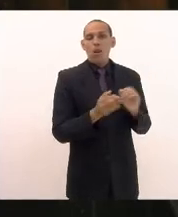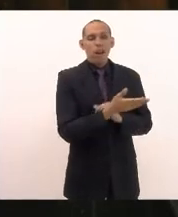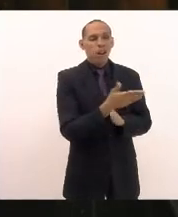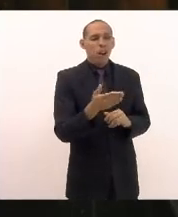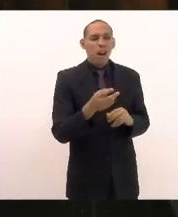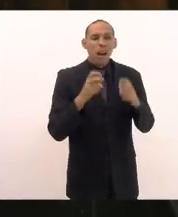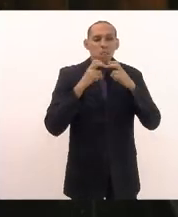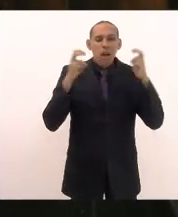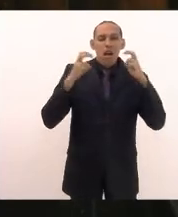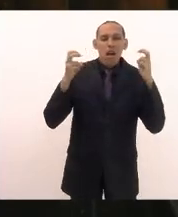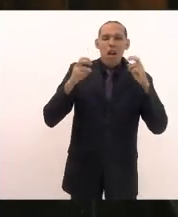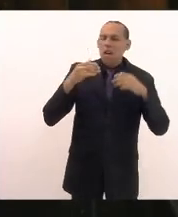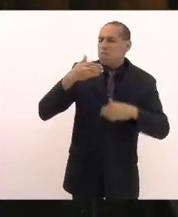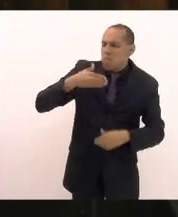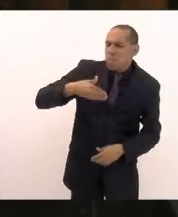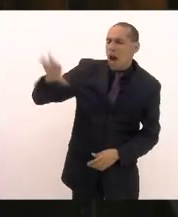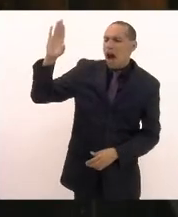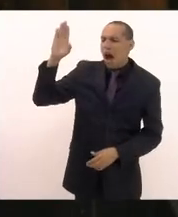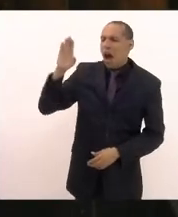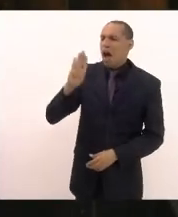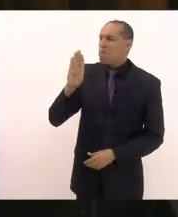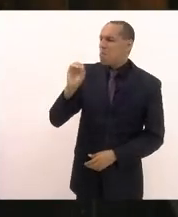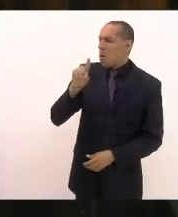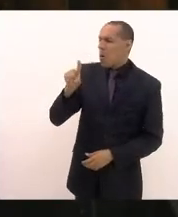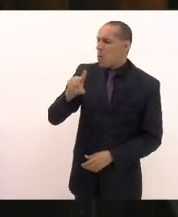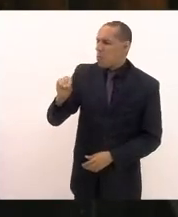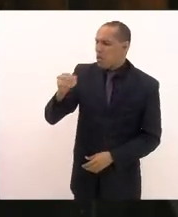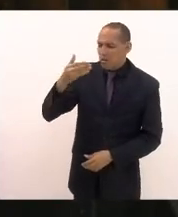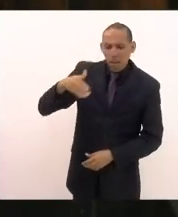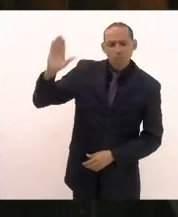"fora Bozo". Que bom que eles gritaram isso.